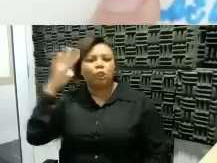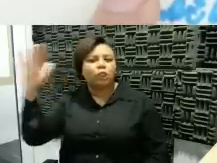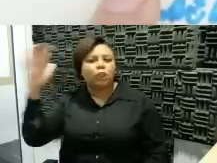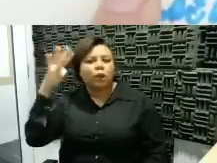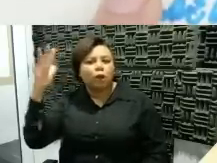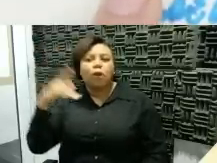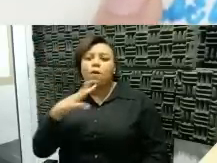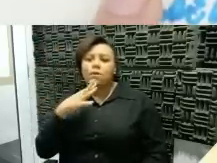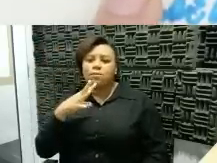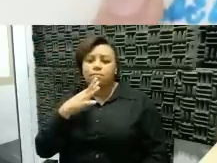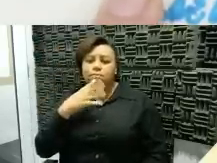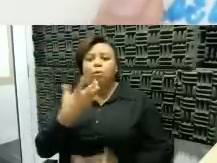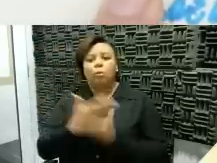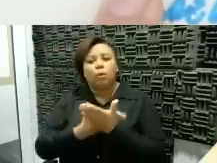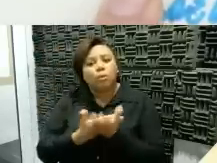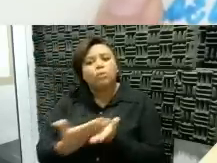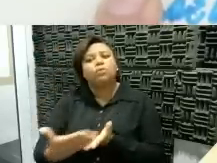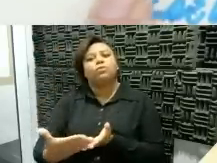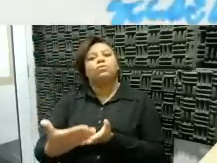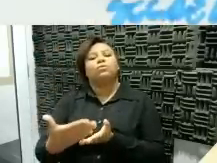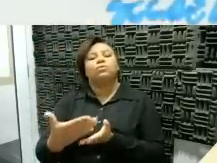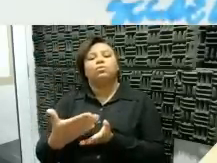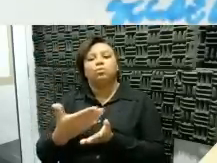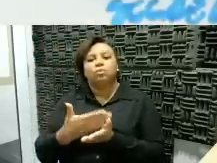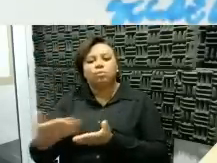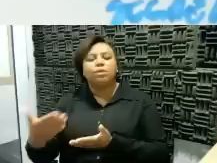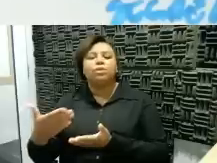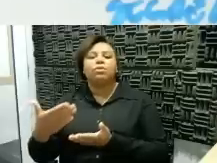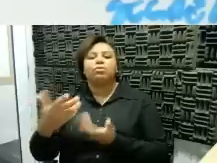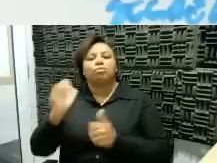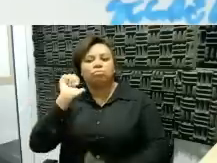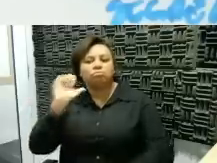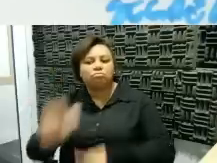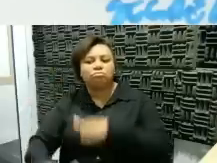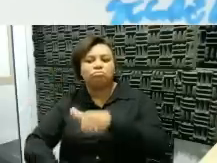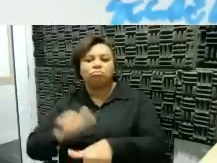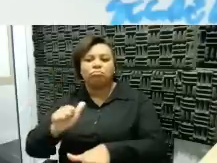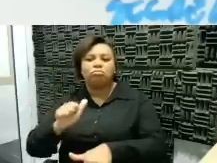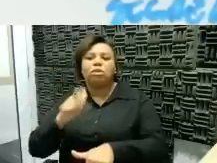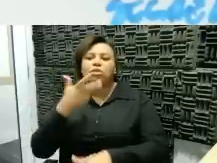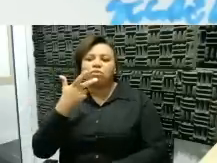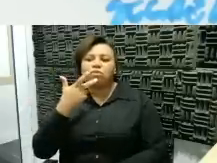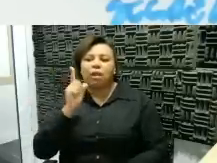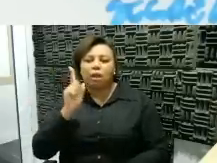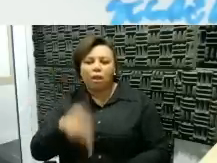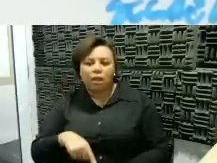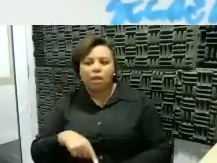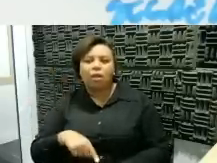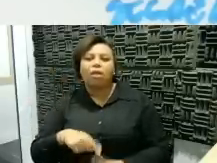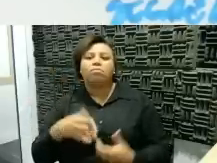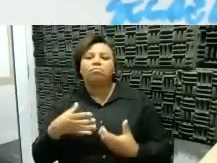precursor do do dos de uma mudança no que a gente chama de disability que é